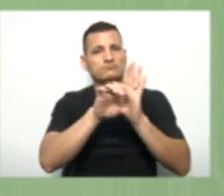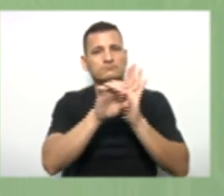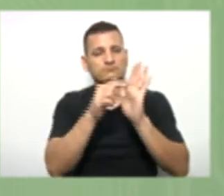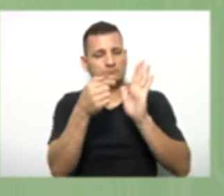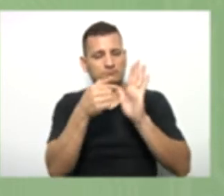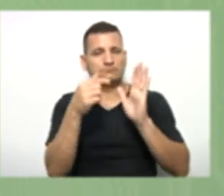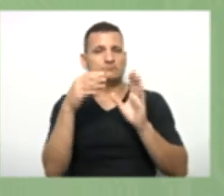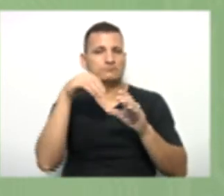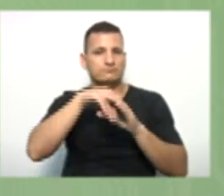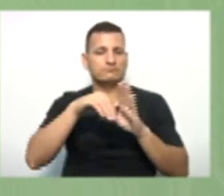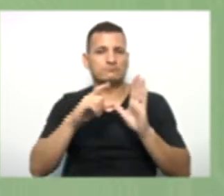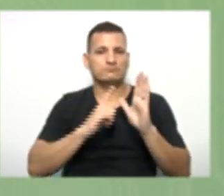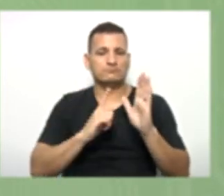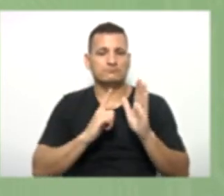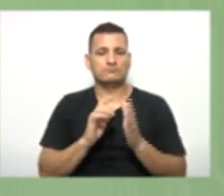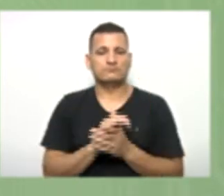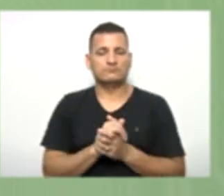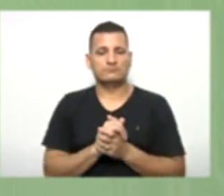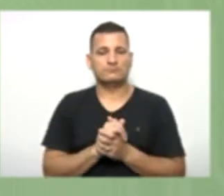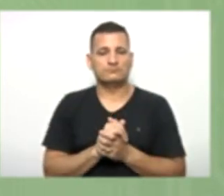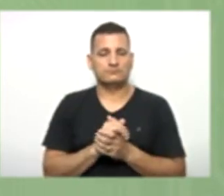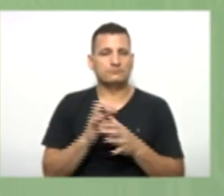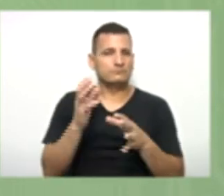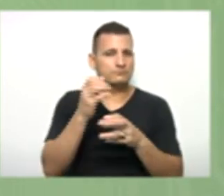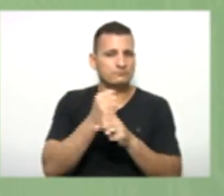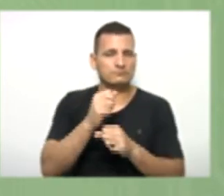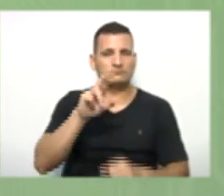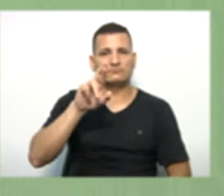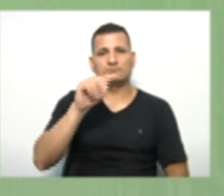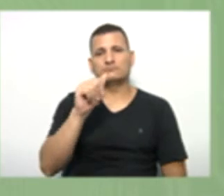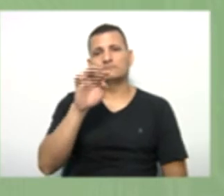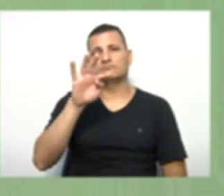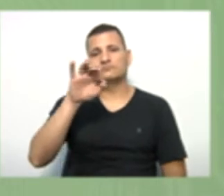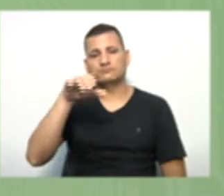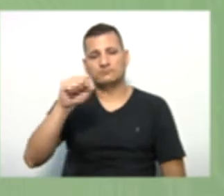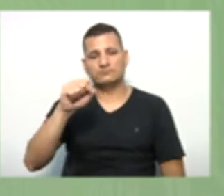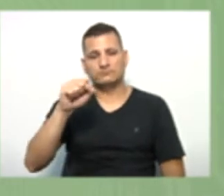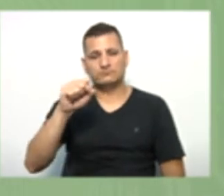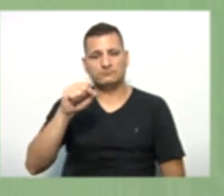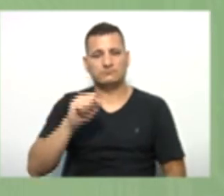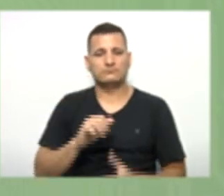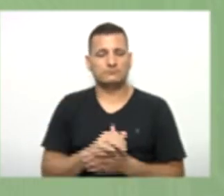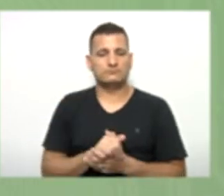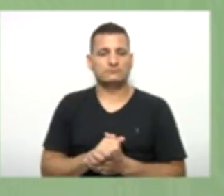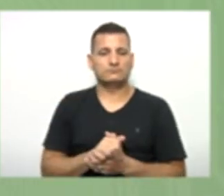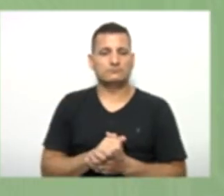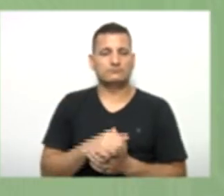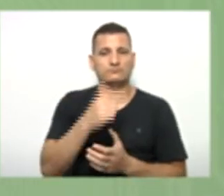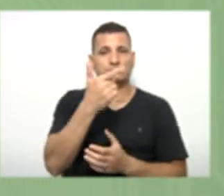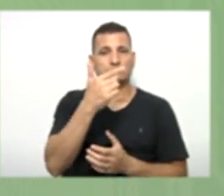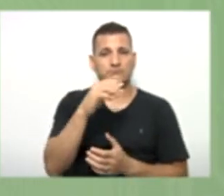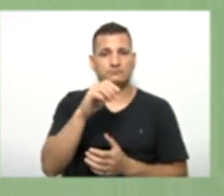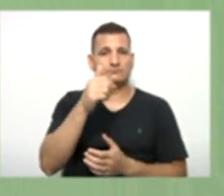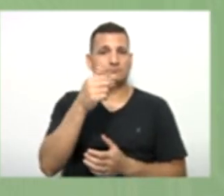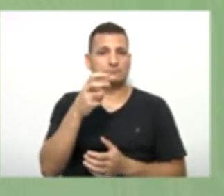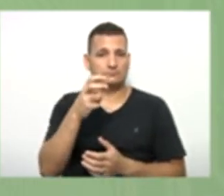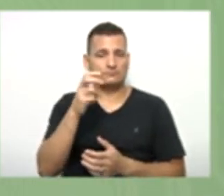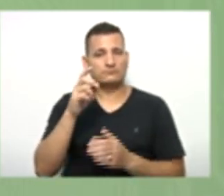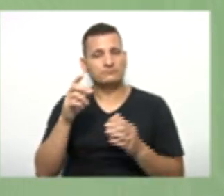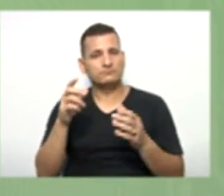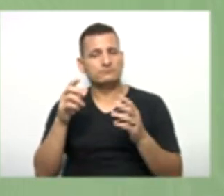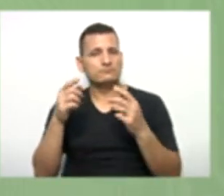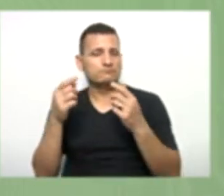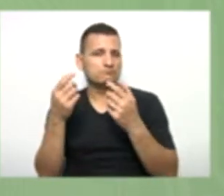esse percentual. Cálculo da reserva RATS. Valor da RATS dos atos cooperativos do exercício de 2015 é igual